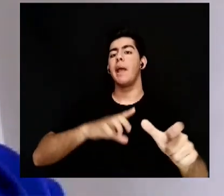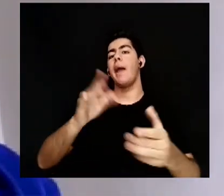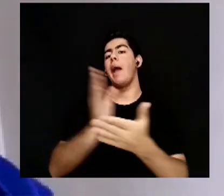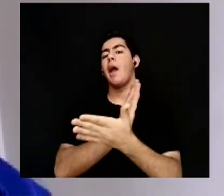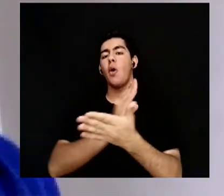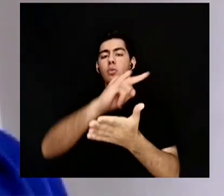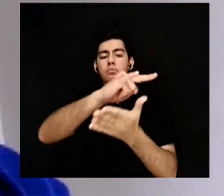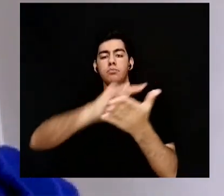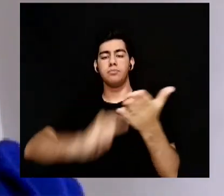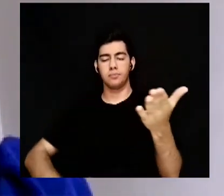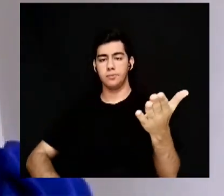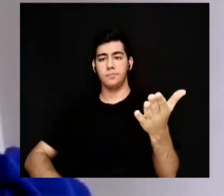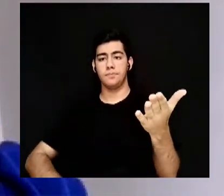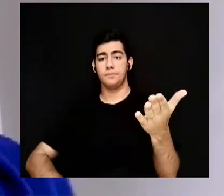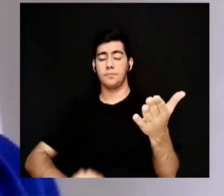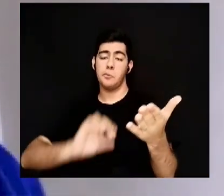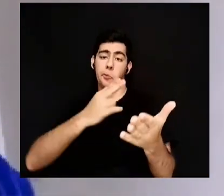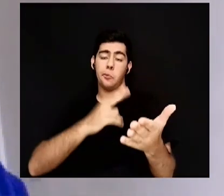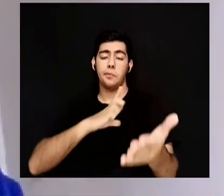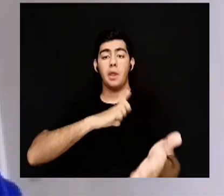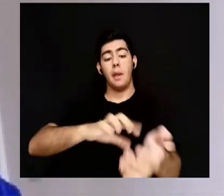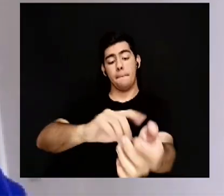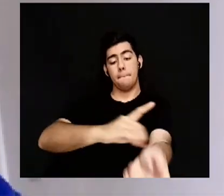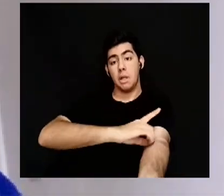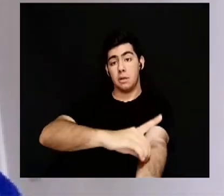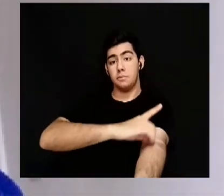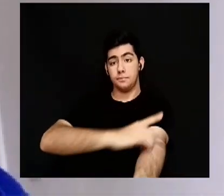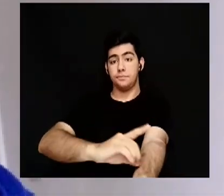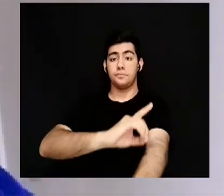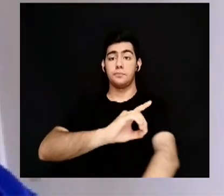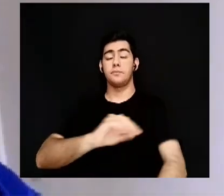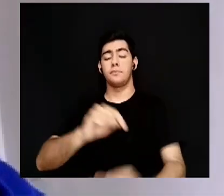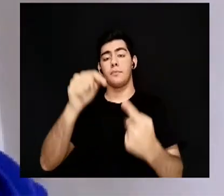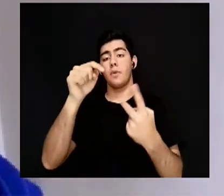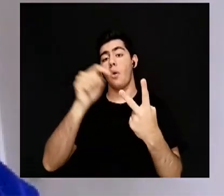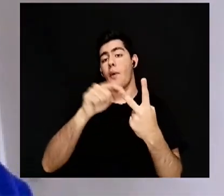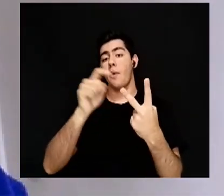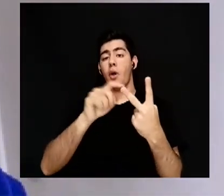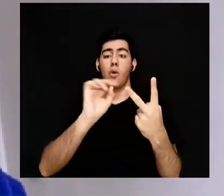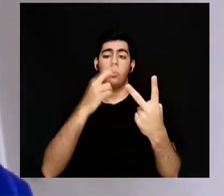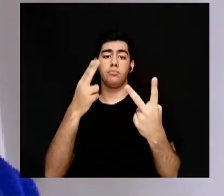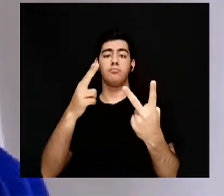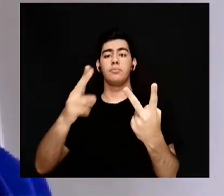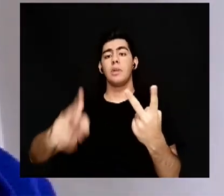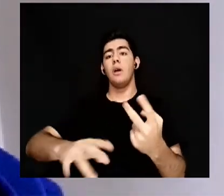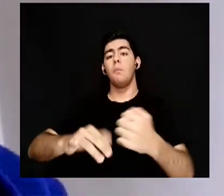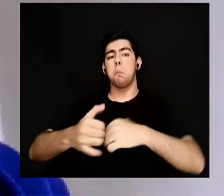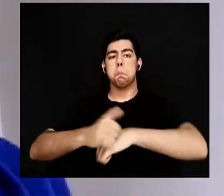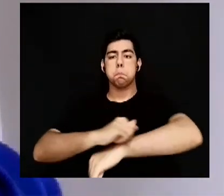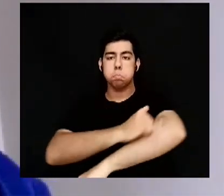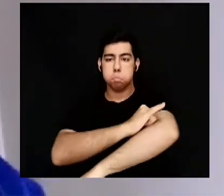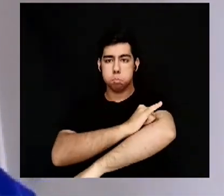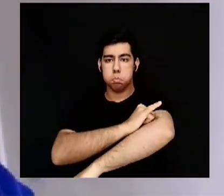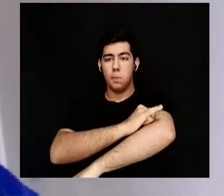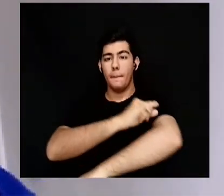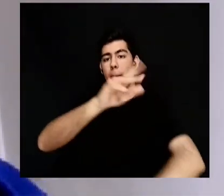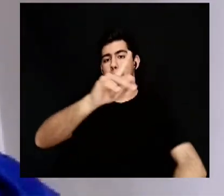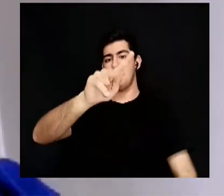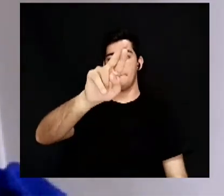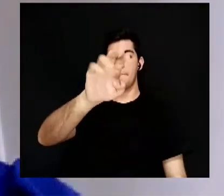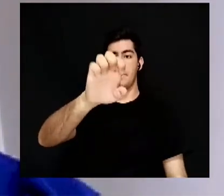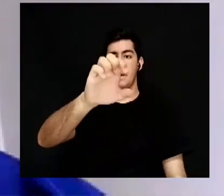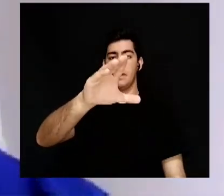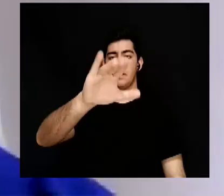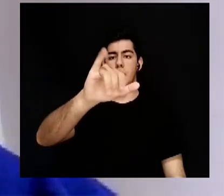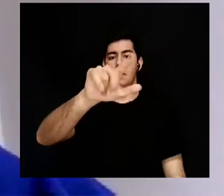tem obesidade pré-clínica, tá? Que a obesidade pré-clínica a gente considera quando o IMC está acima de 30, mas tem excesso